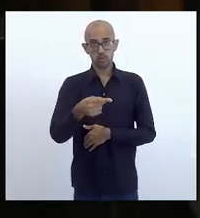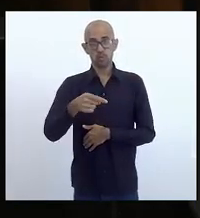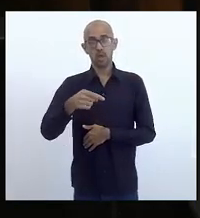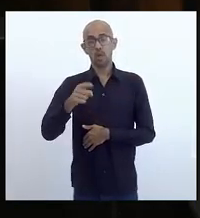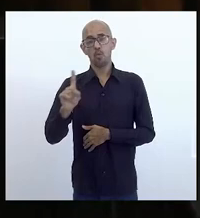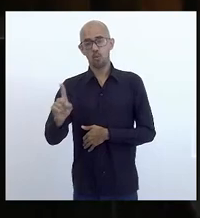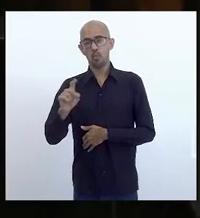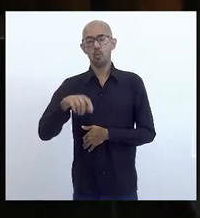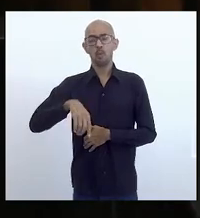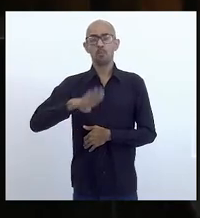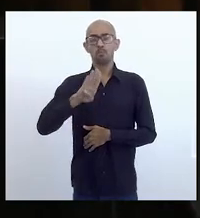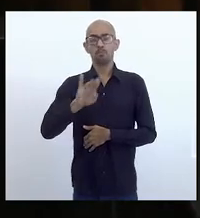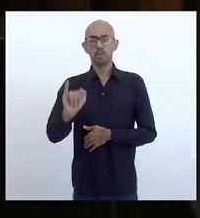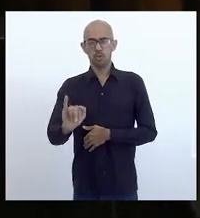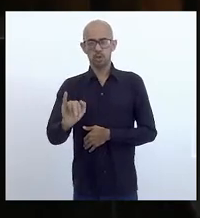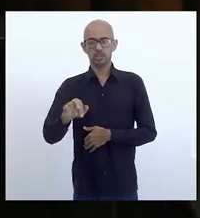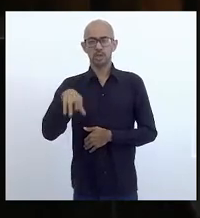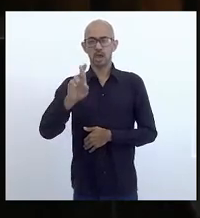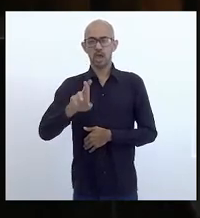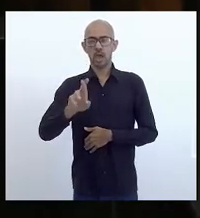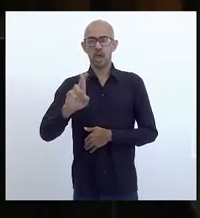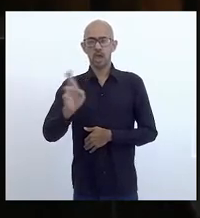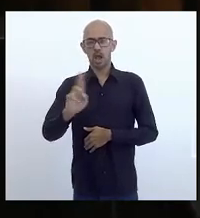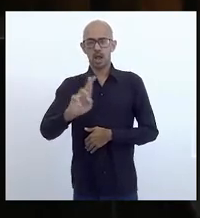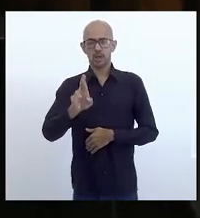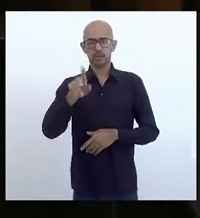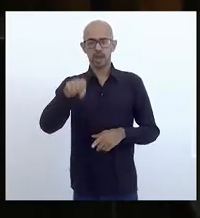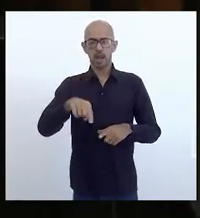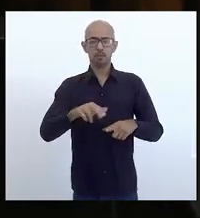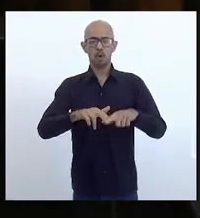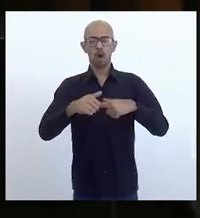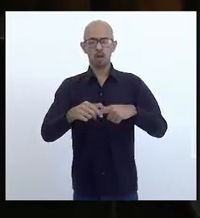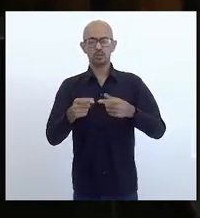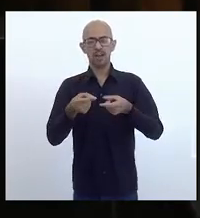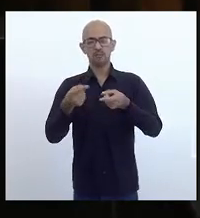à iniciativa privada da SEDAI.